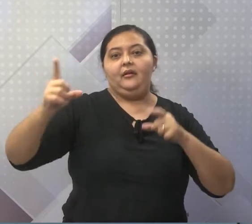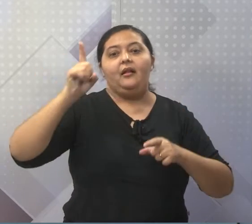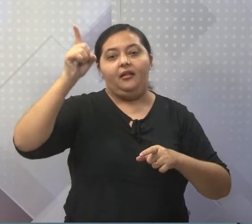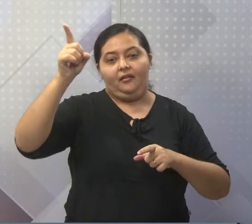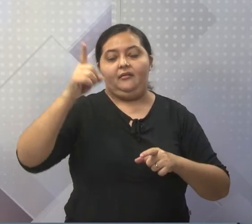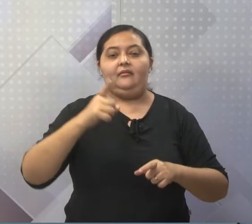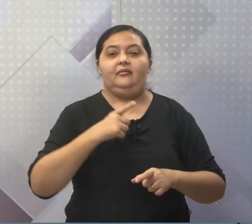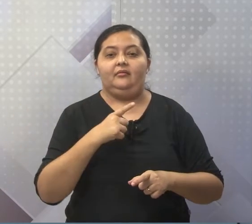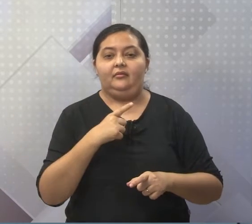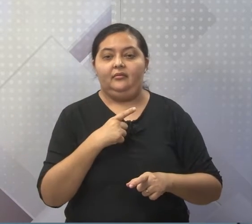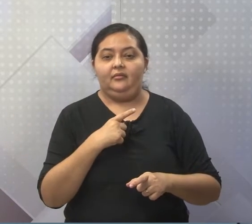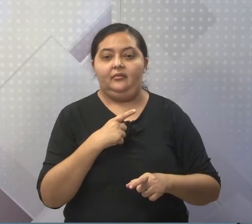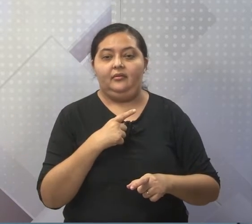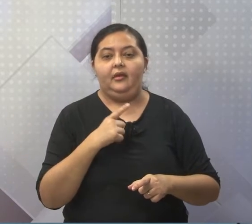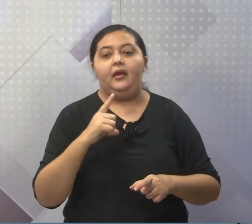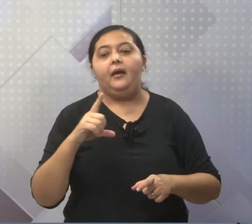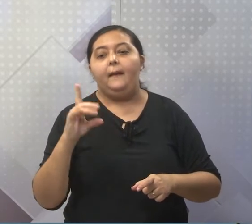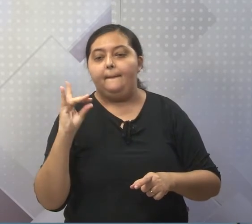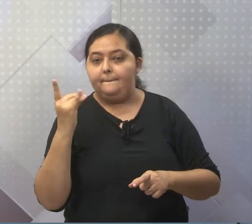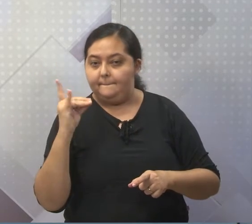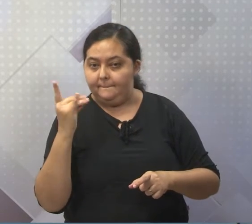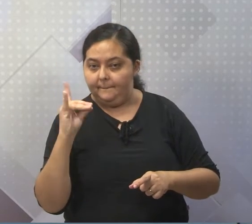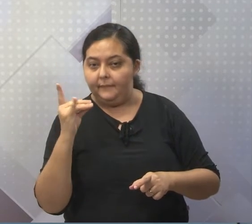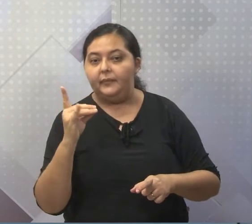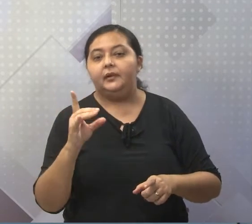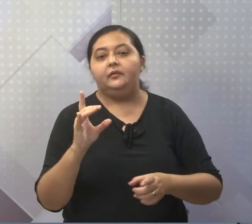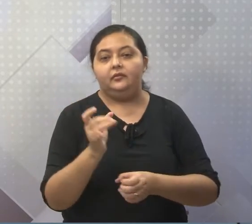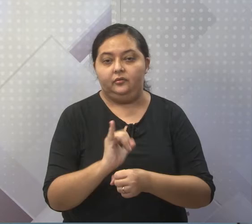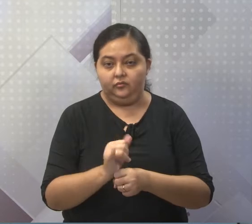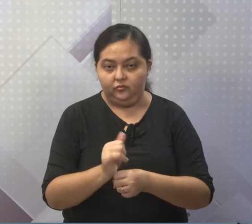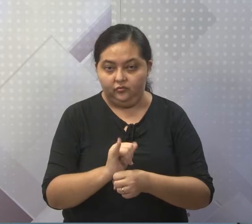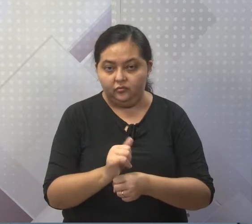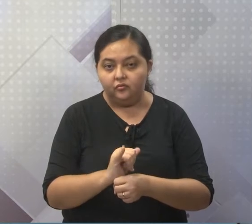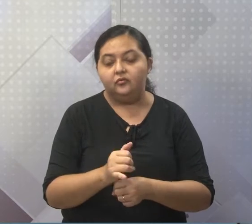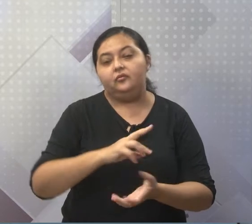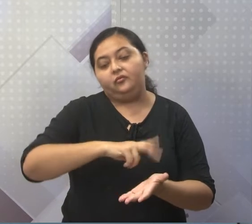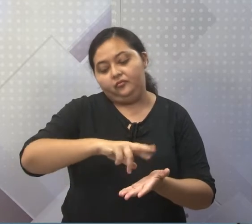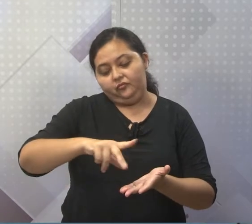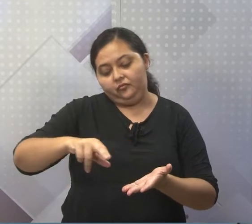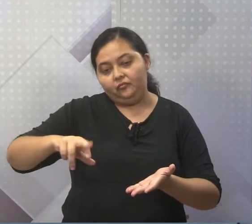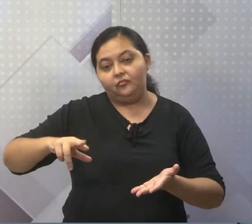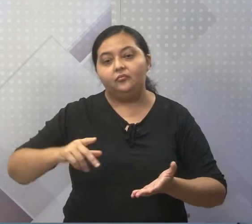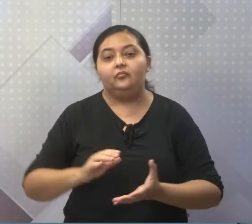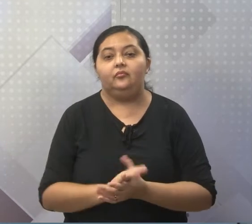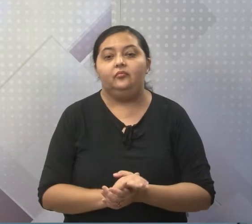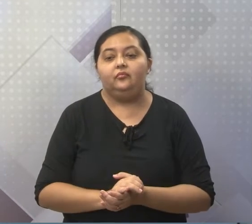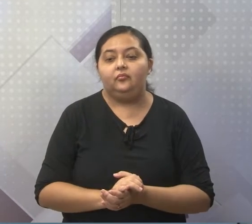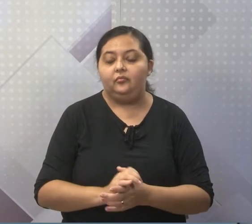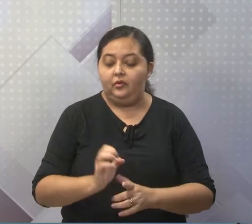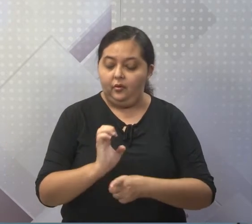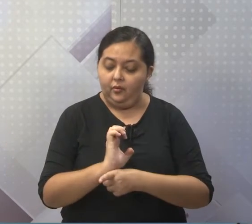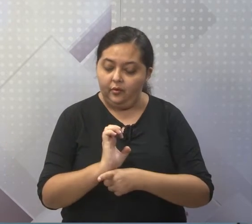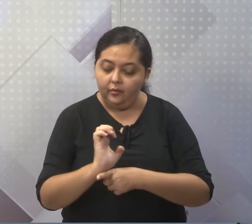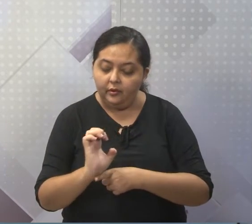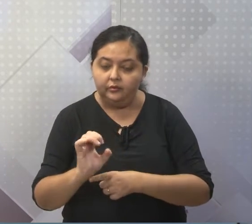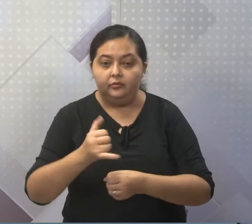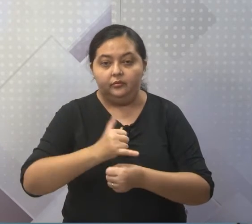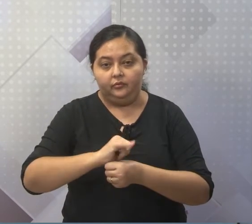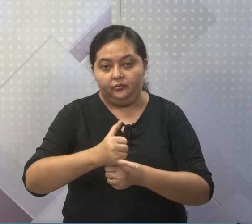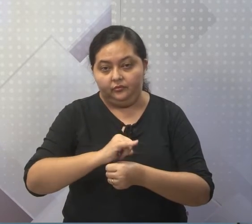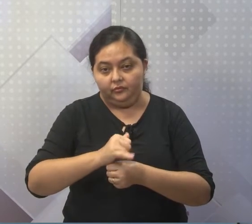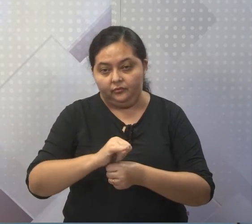com petróleo a gente tem a Bolívia também que tem petróleo e tem minério de zinco o Equador também tem petróleo